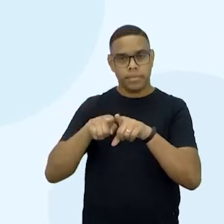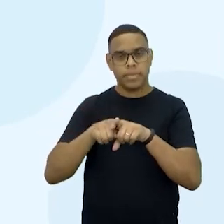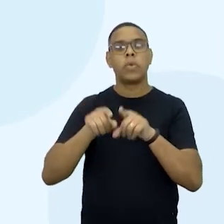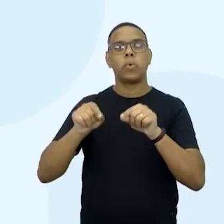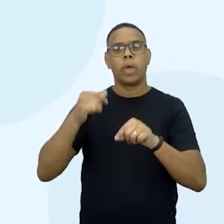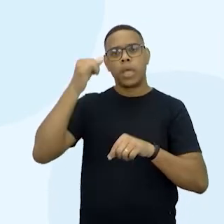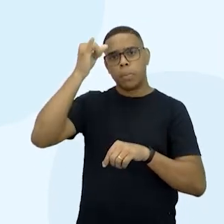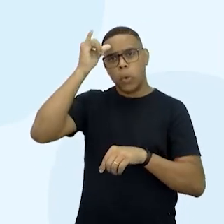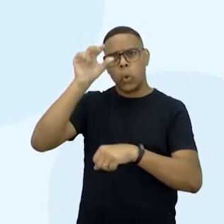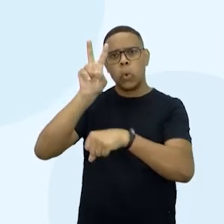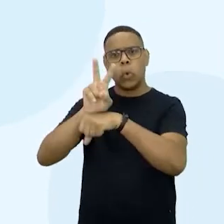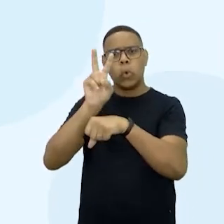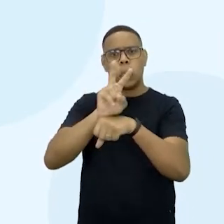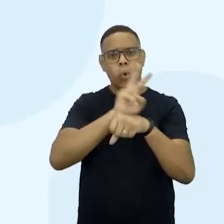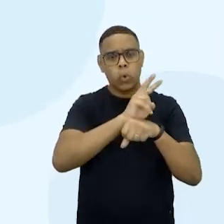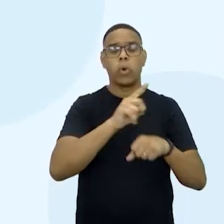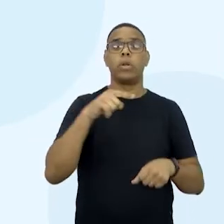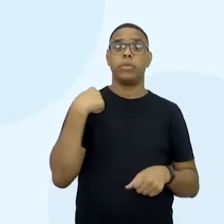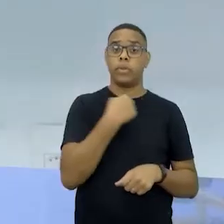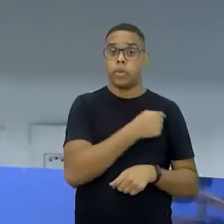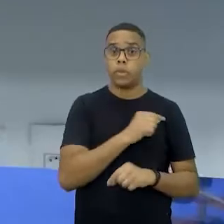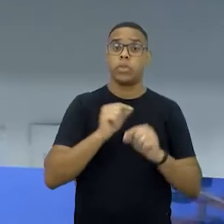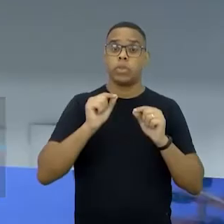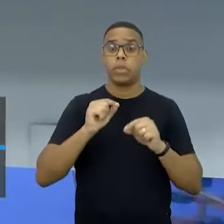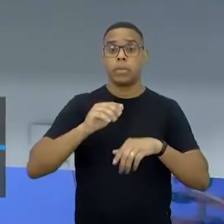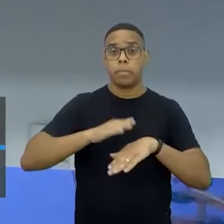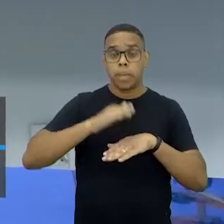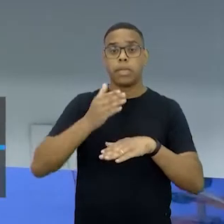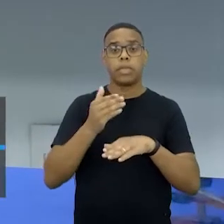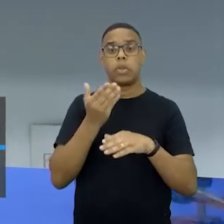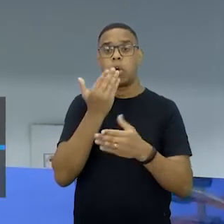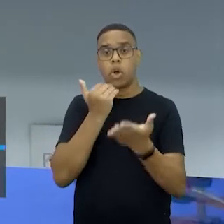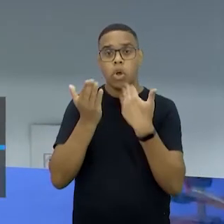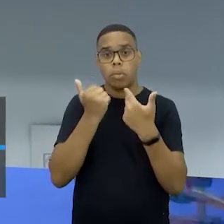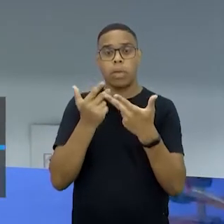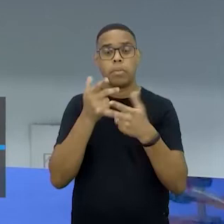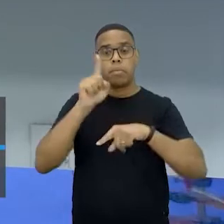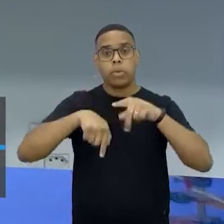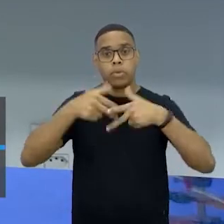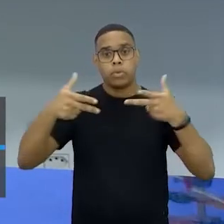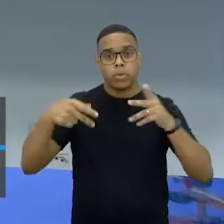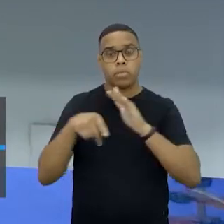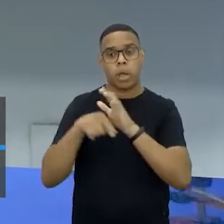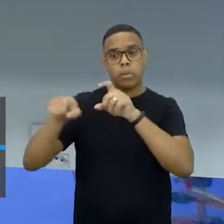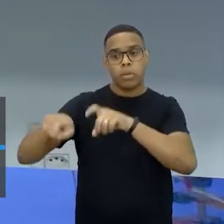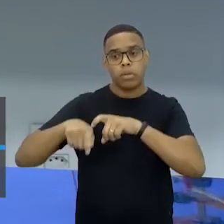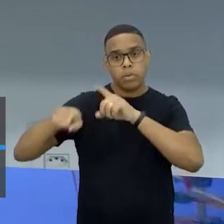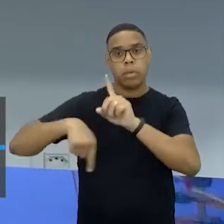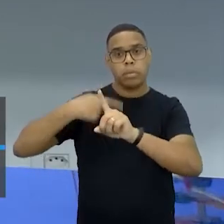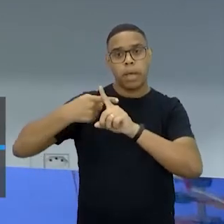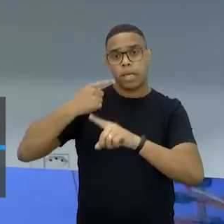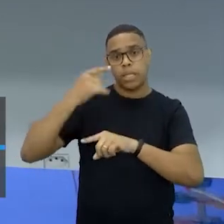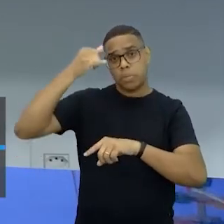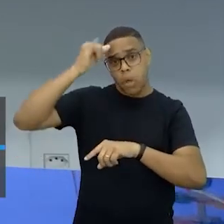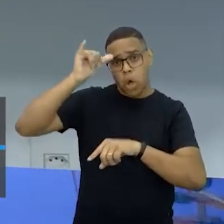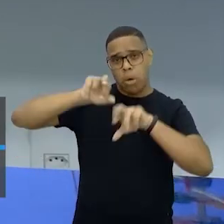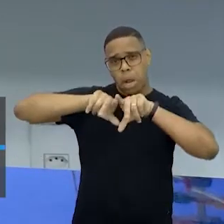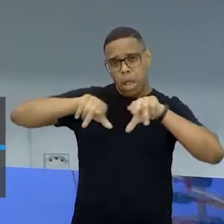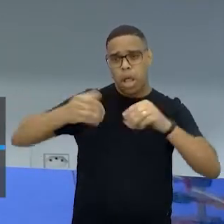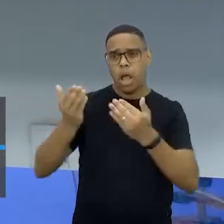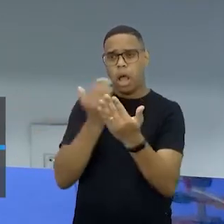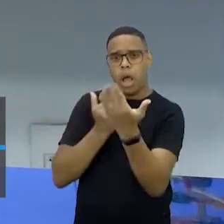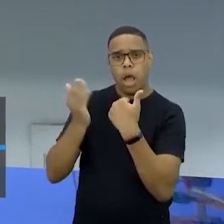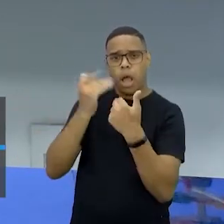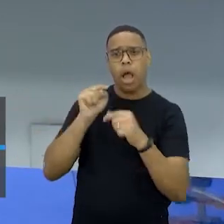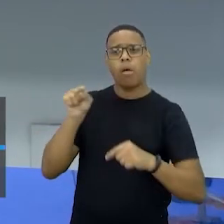pecuária que a gente faz ou então a inserir muito mais produtos da agricultura e da pecuária a